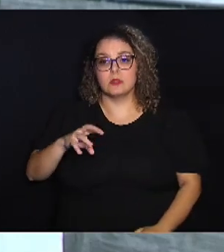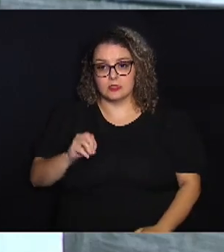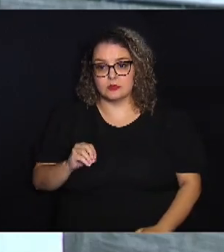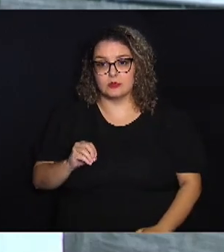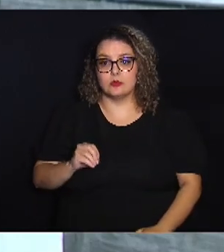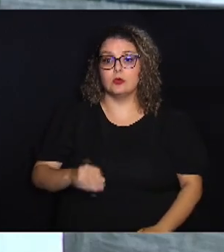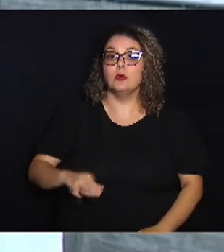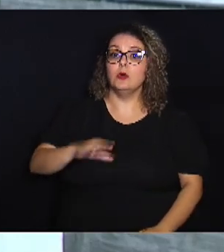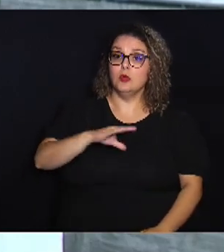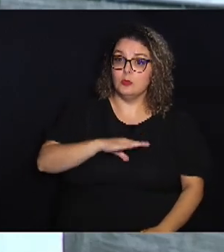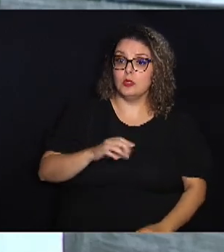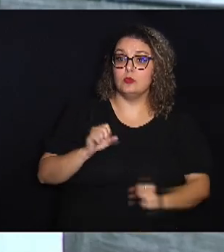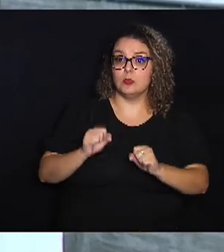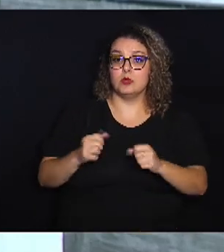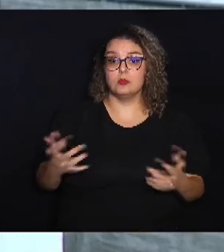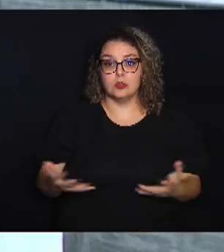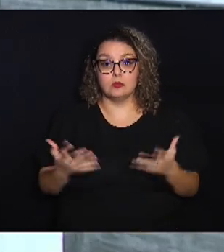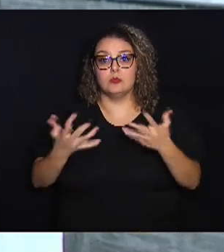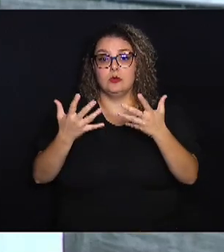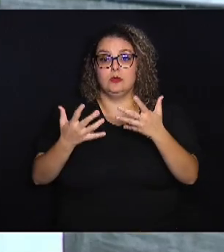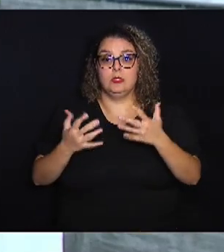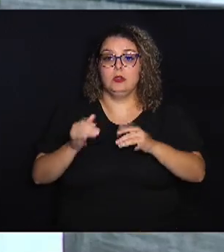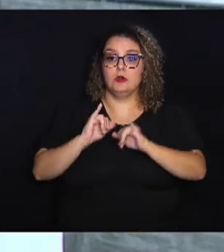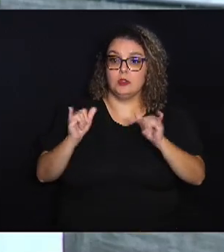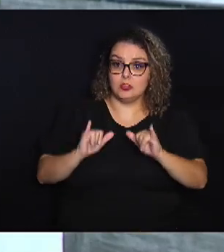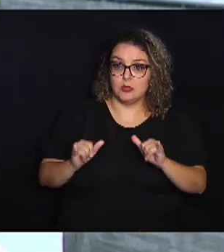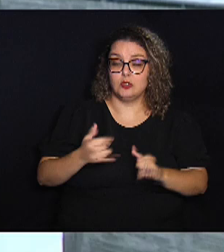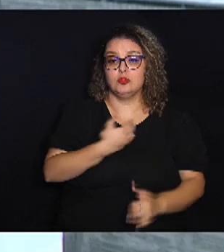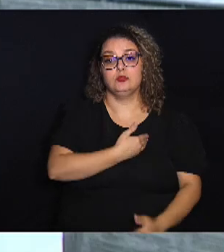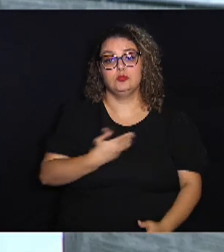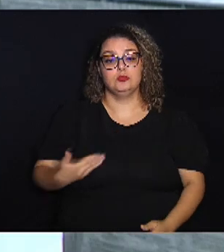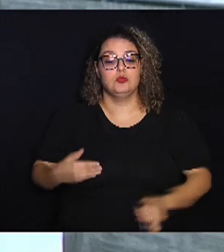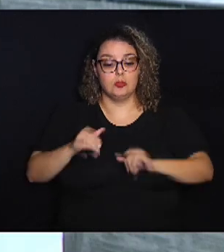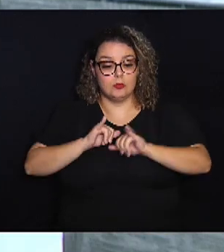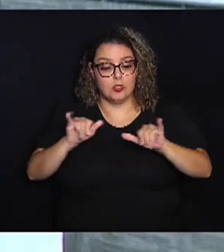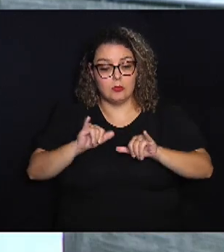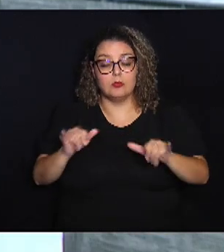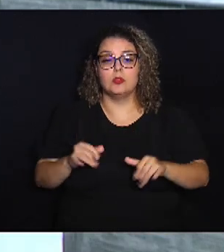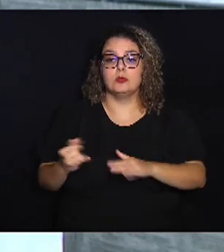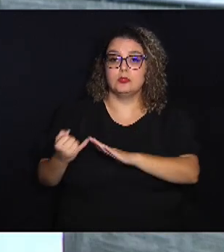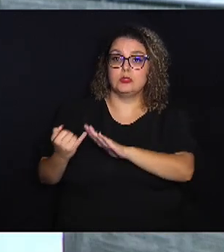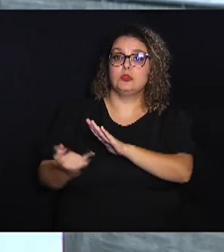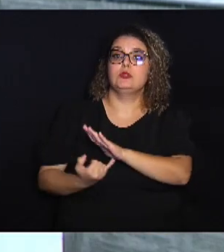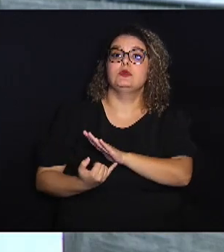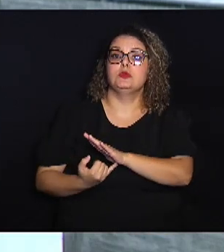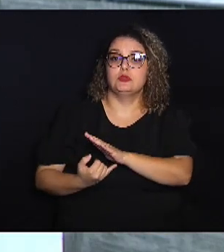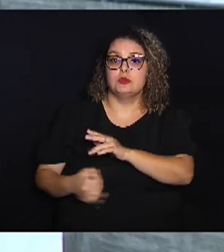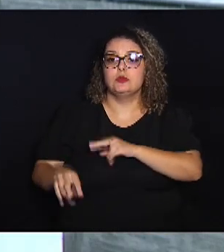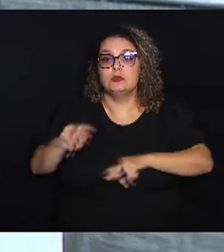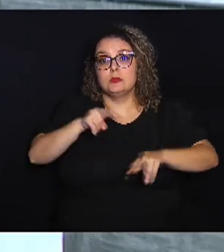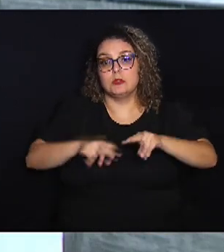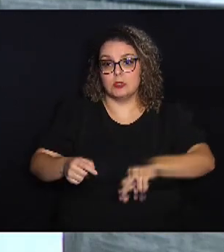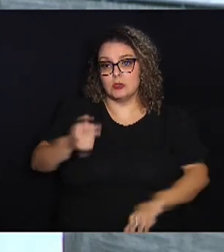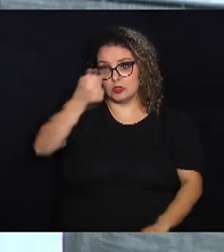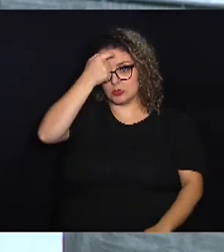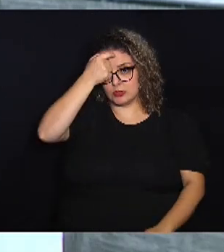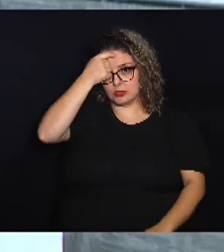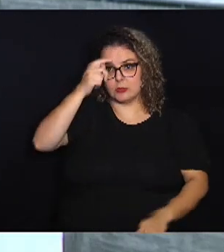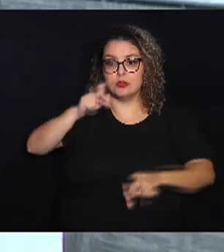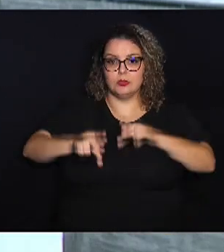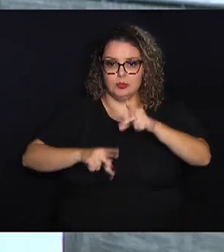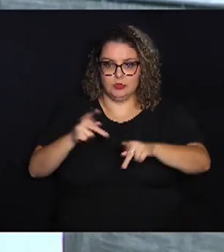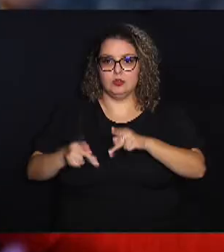o município poderá promover campanhas publicitárias e institucionais visando a conscientização da